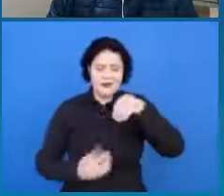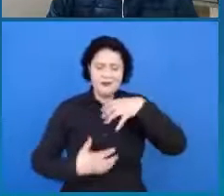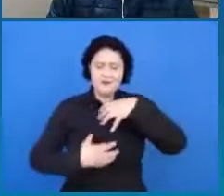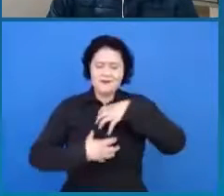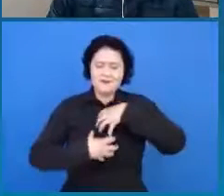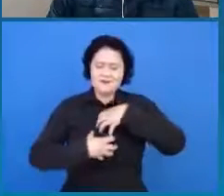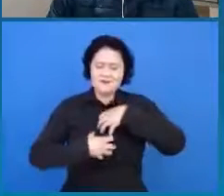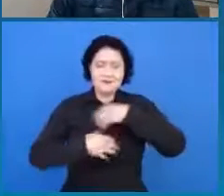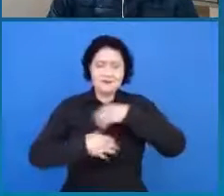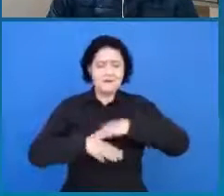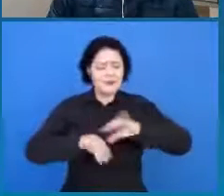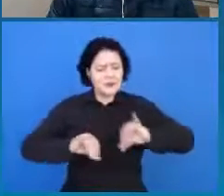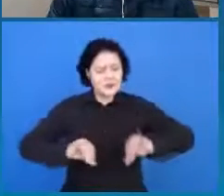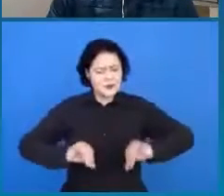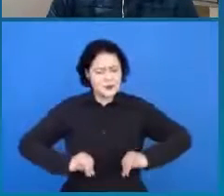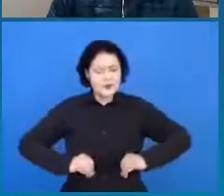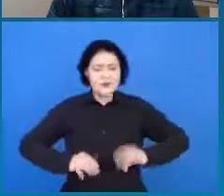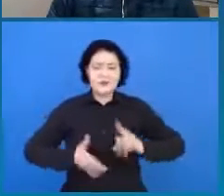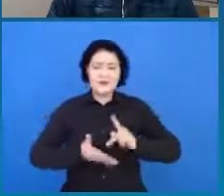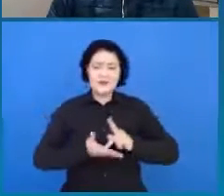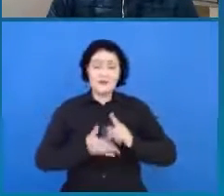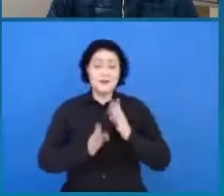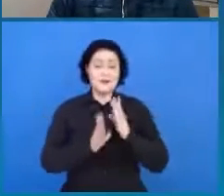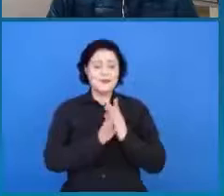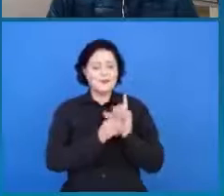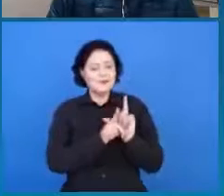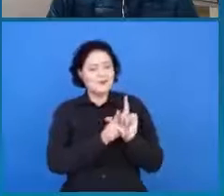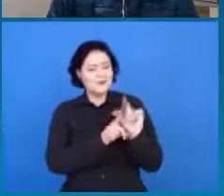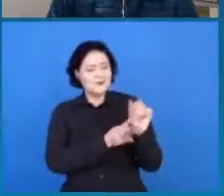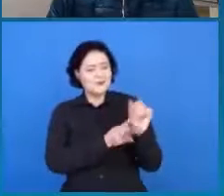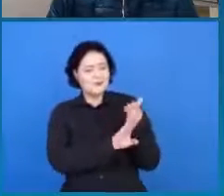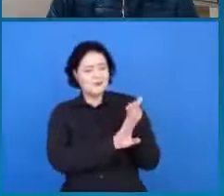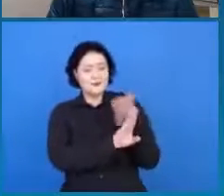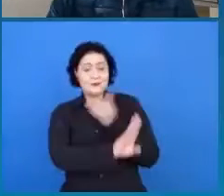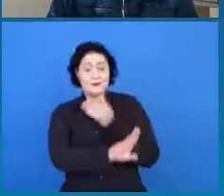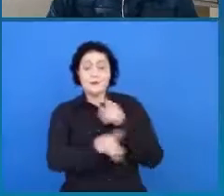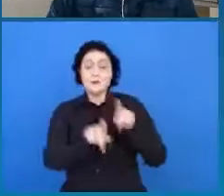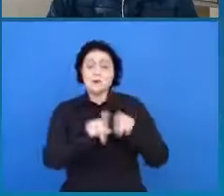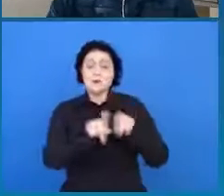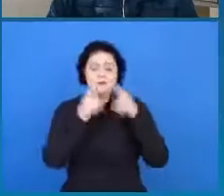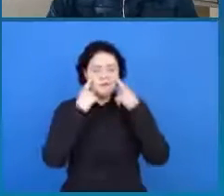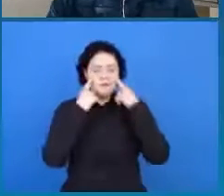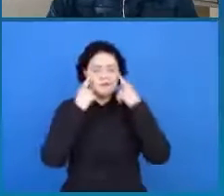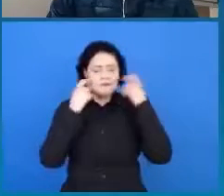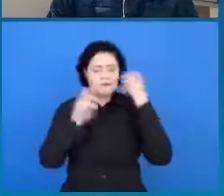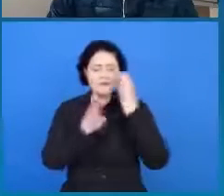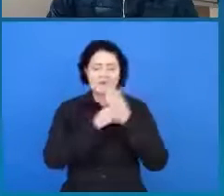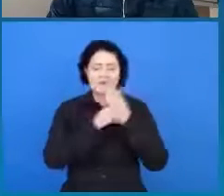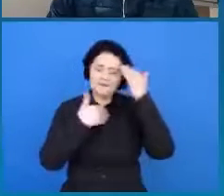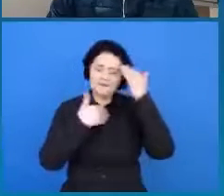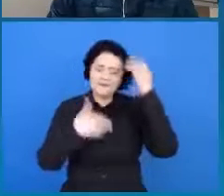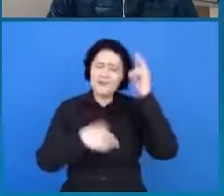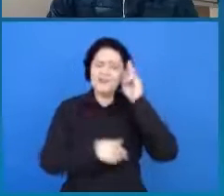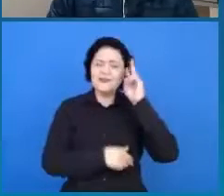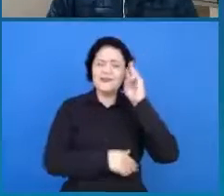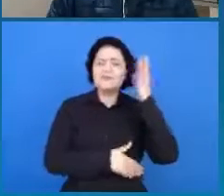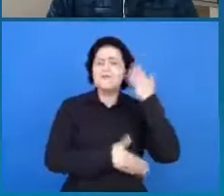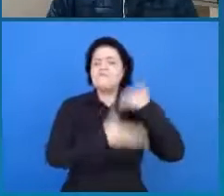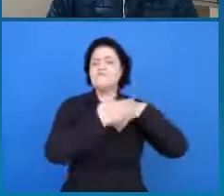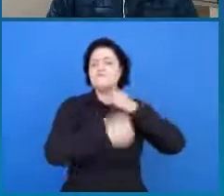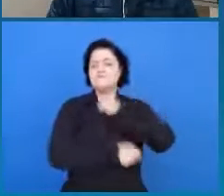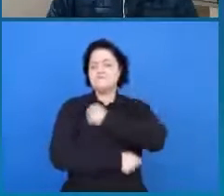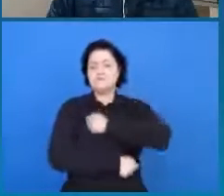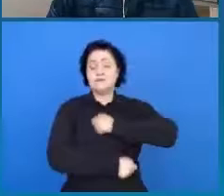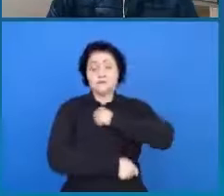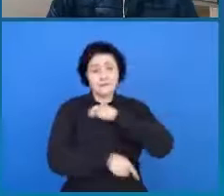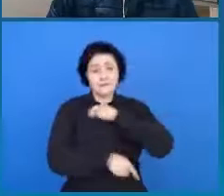sofrem ausência despedida formas lágrimas da gratidão das boas lembranças e